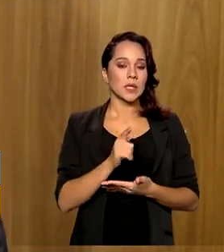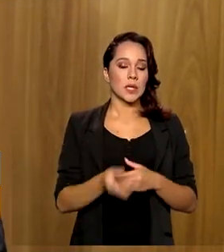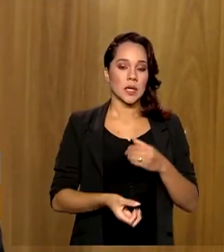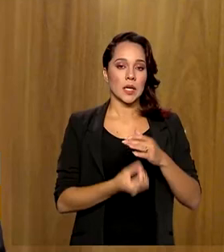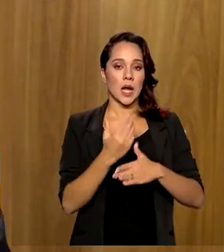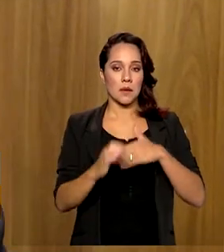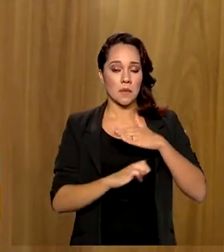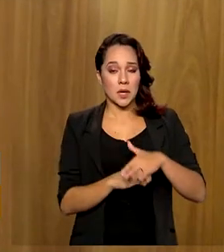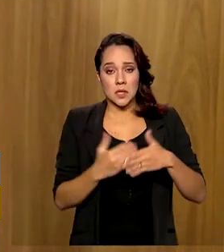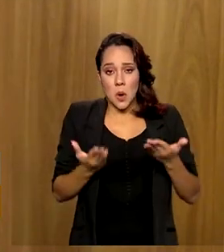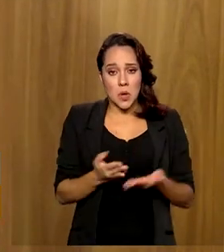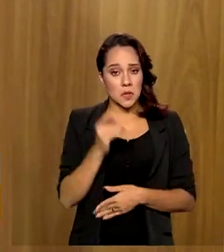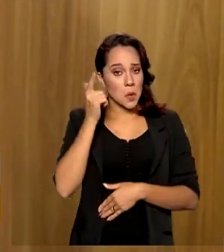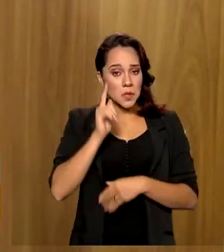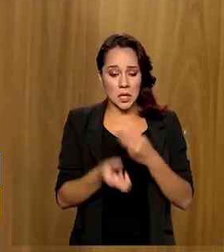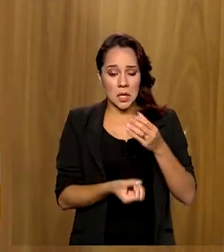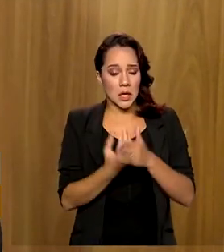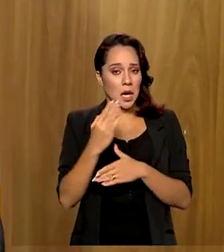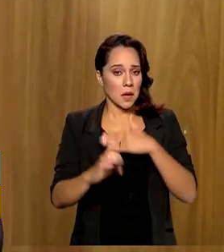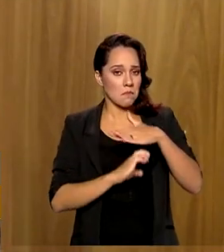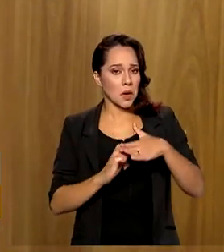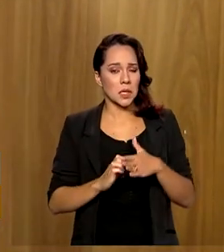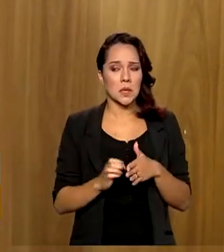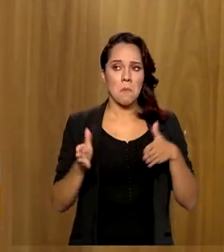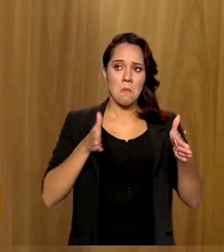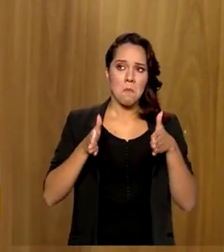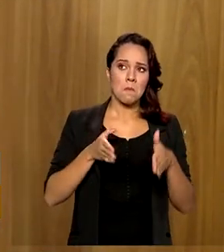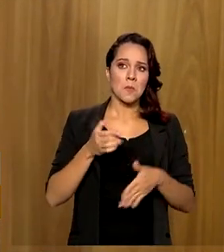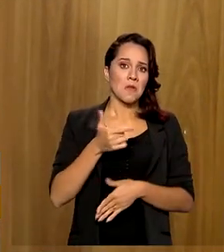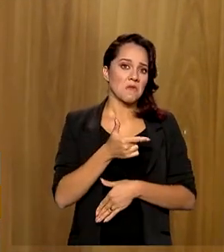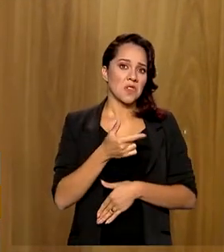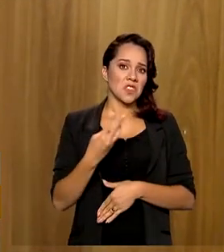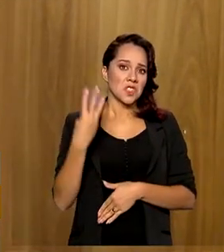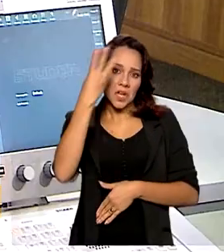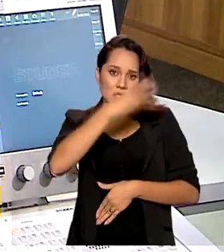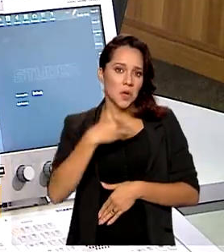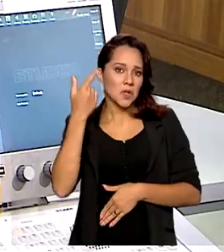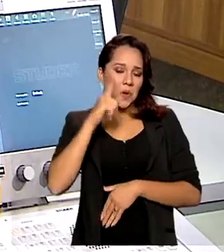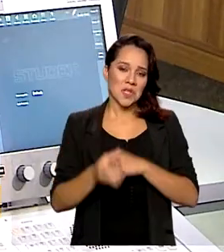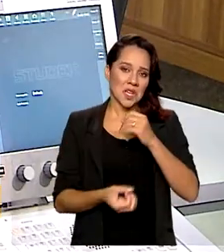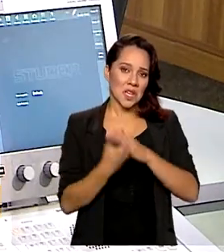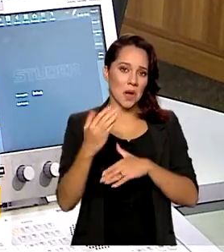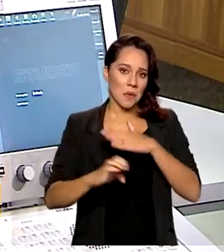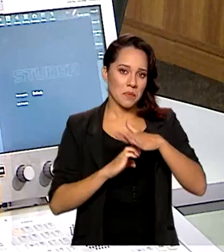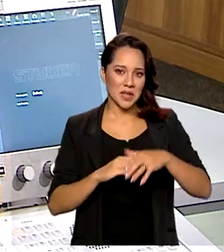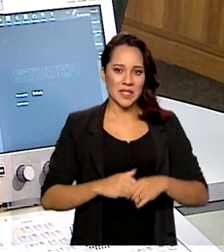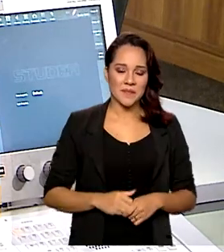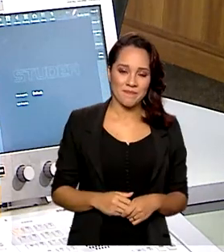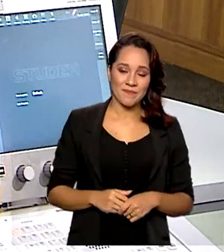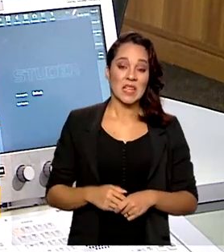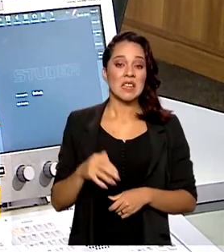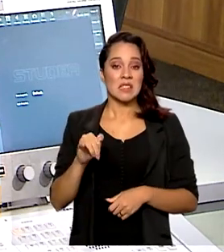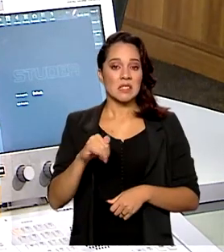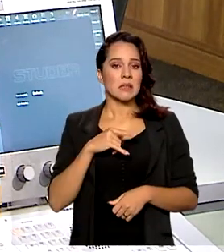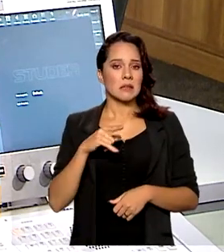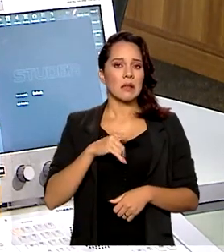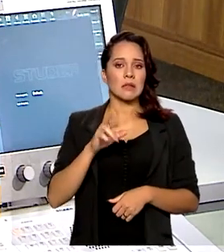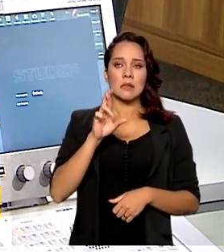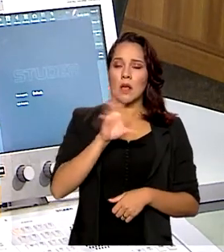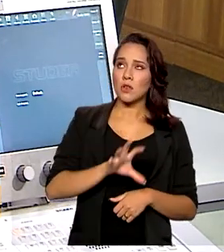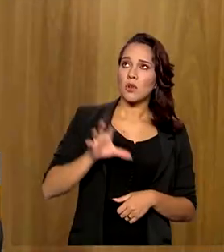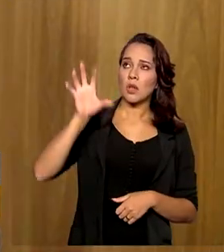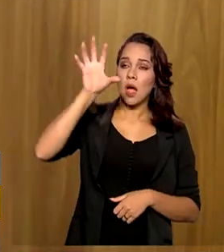criar. Então, hoje em dia, você cria uma empresa, em média, em 23 horas. Sendo que se tem uma distribuição regional,